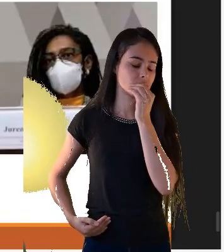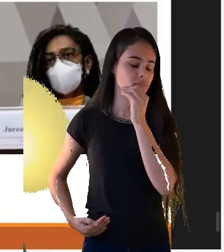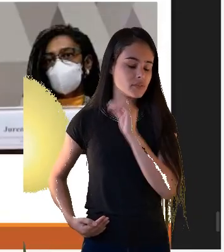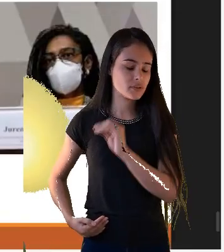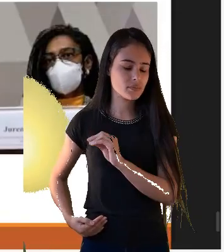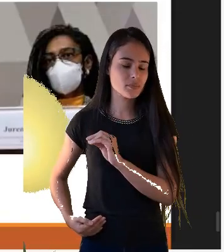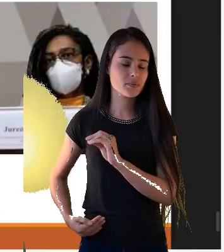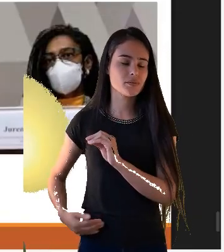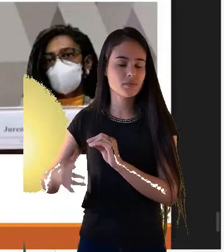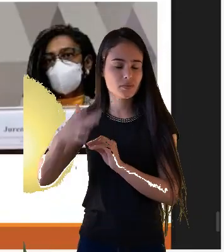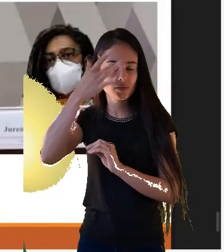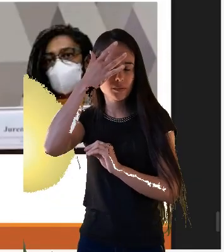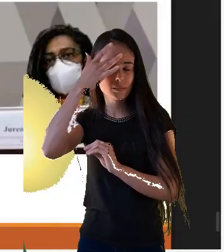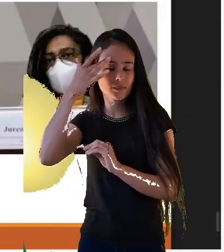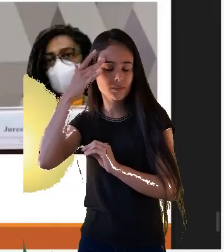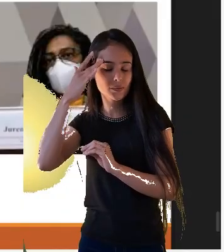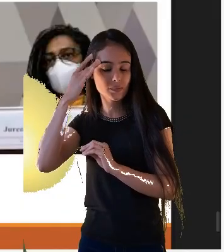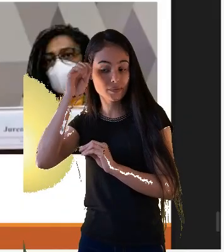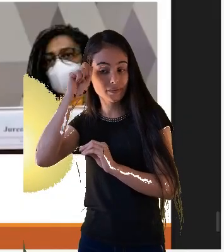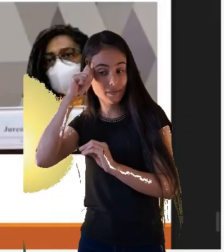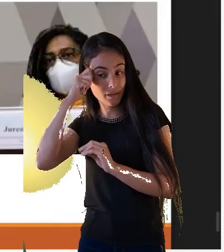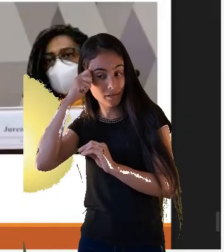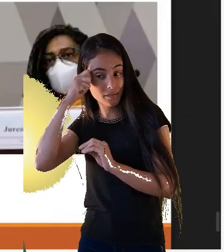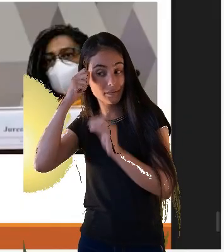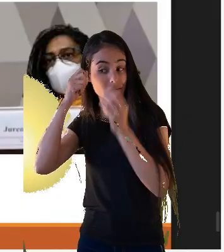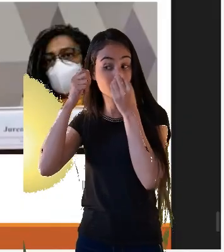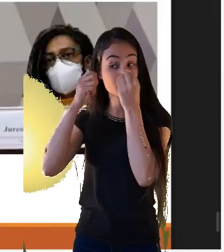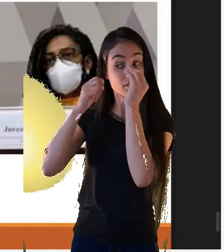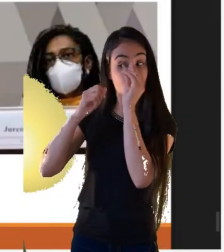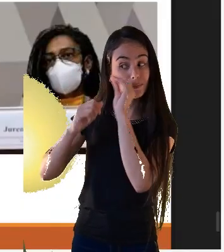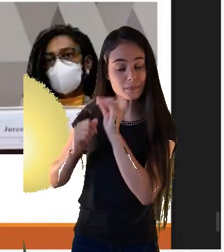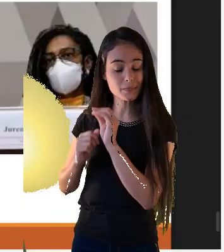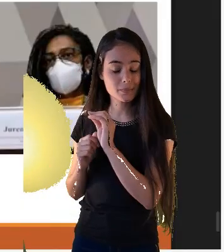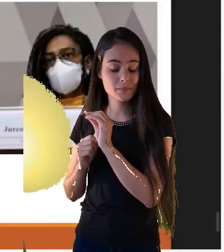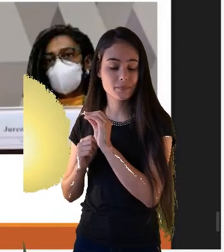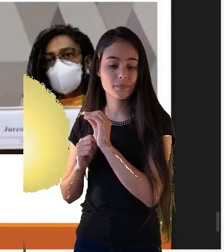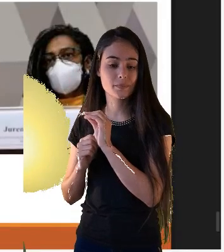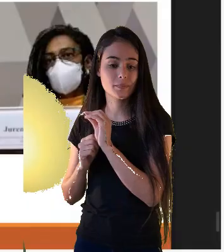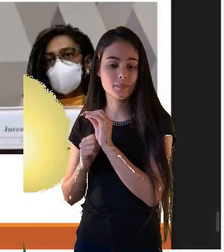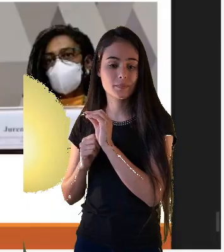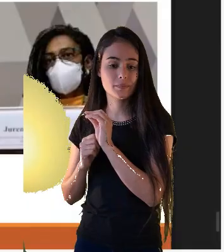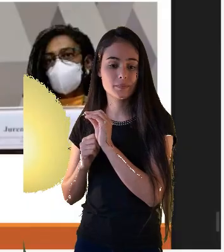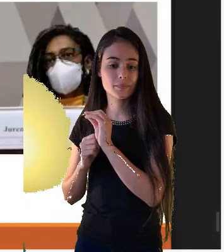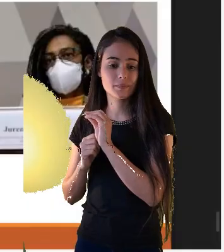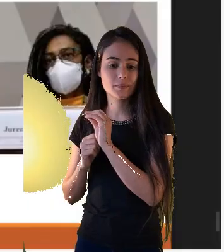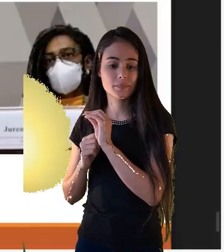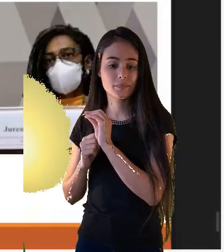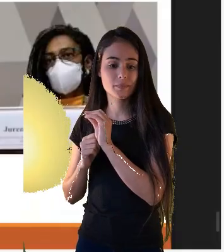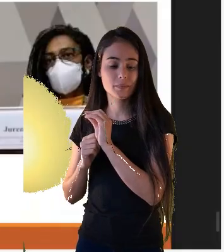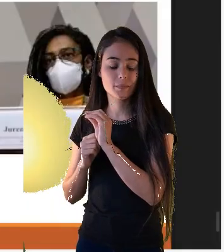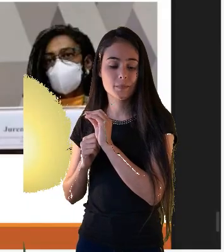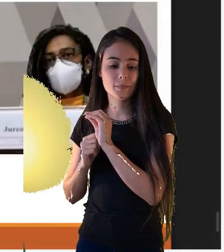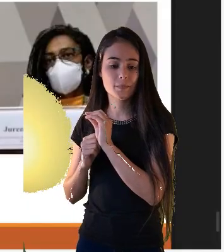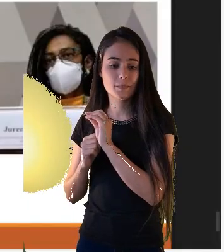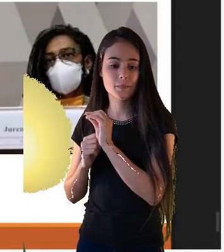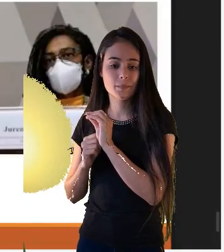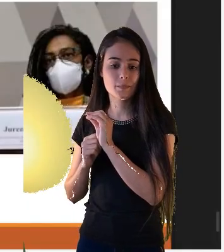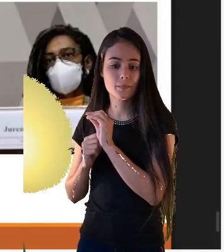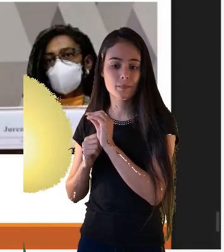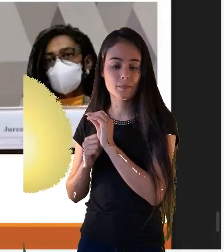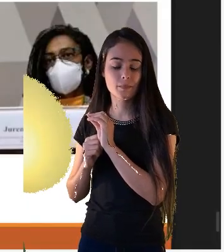estudo apontando que 120 mil vidas poderiam ter sido poupadas se o governo tivesse feito,